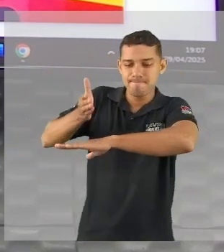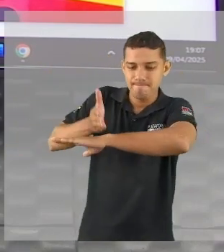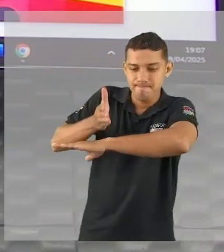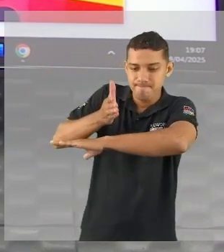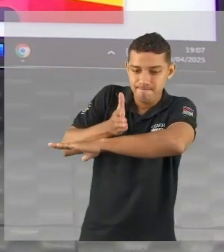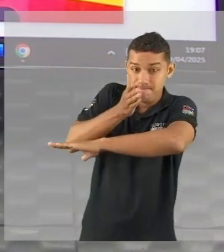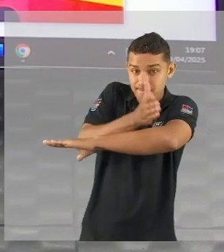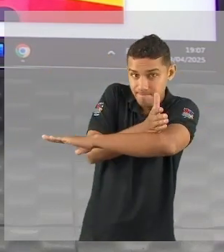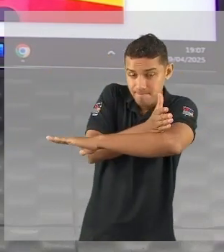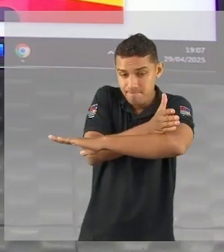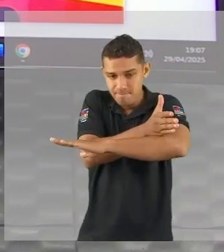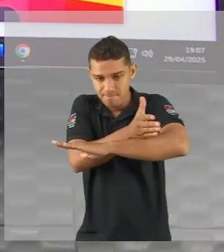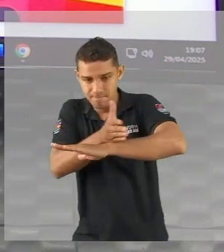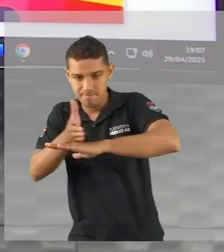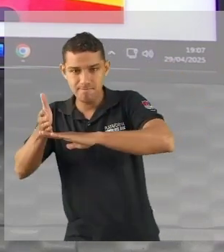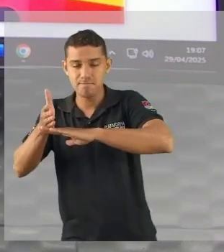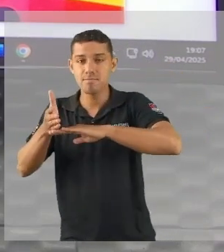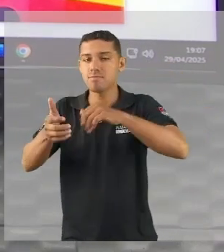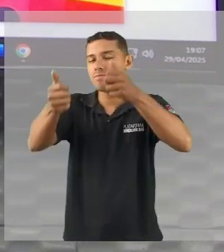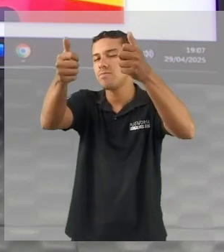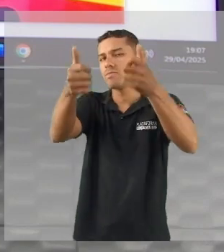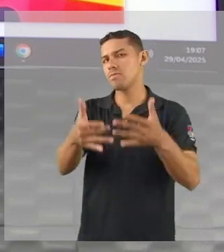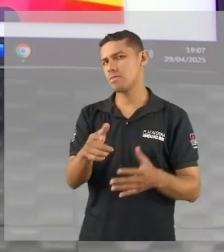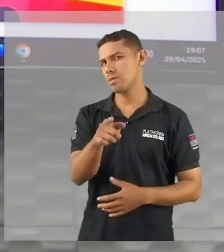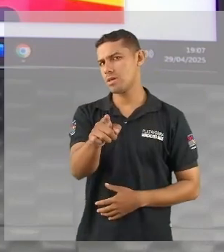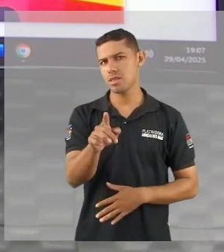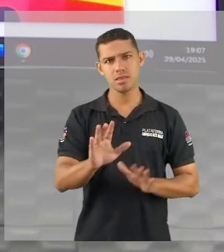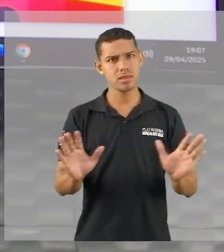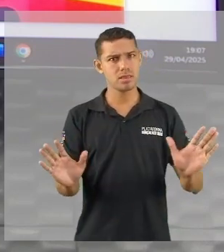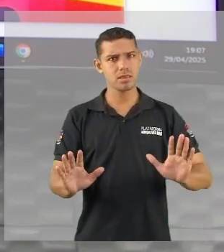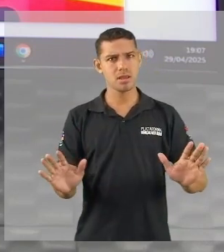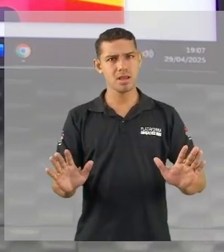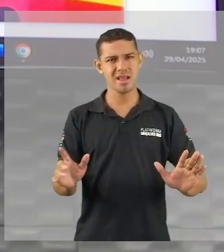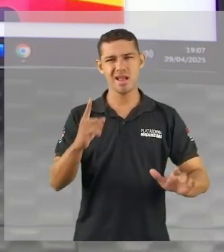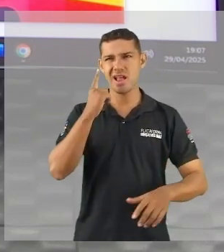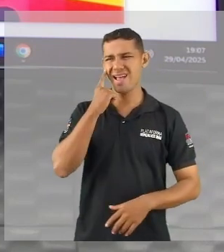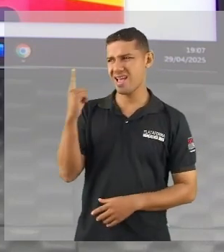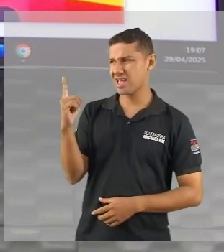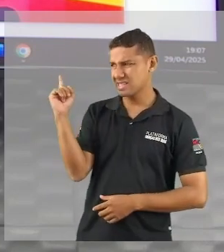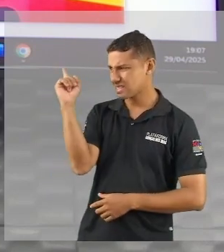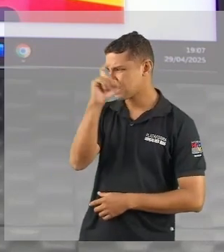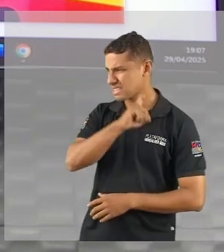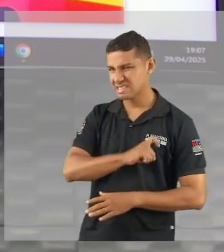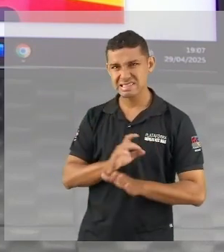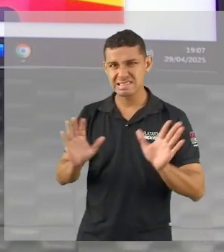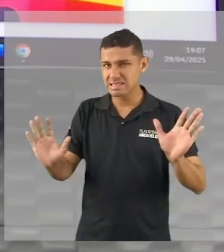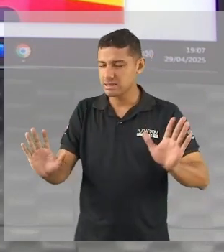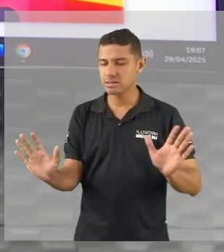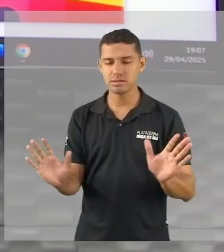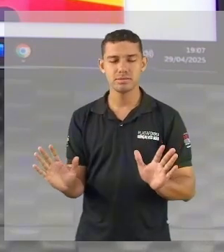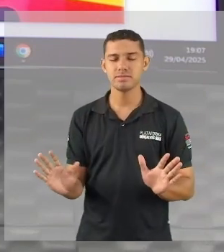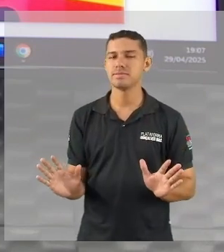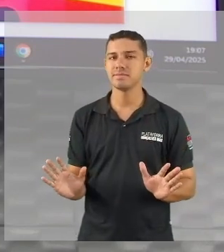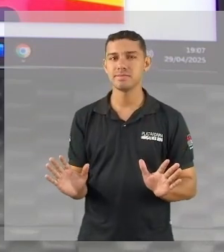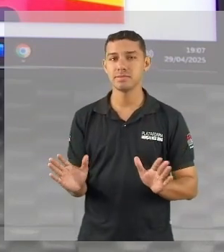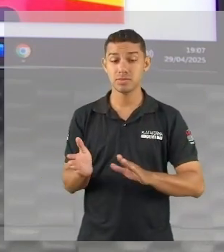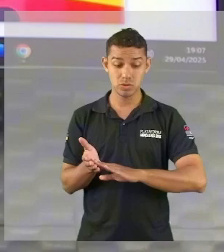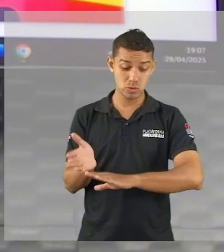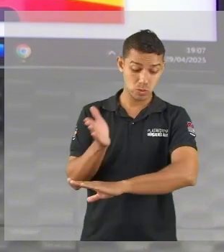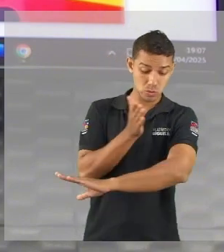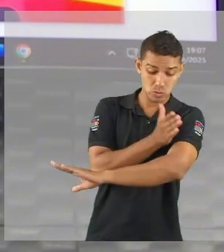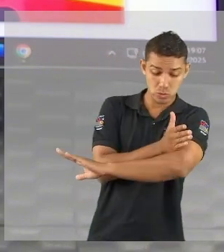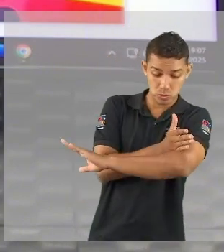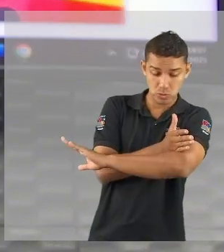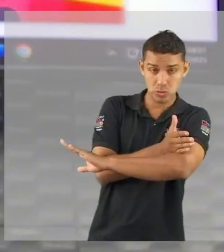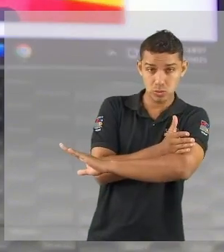quero logo aqui falar para vocês que não existe algo estanque. Ou seja, começa